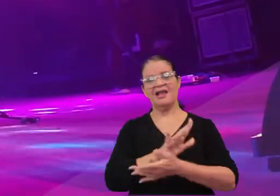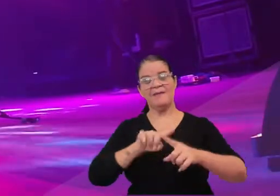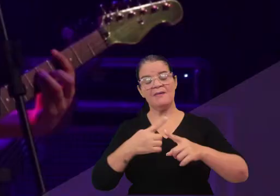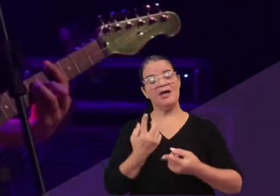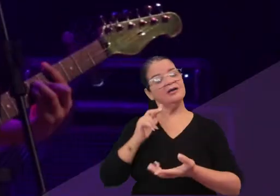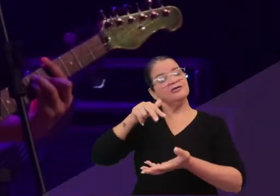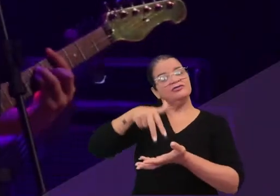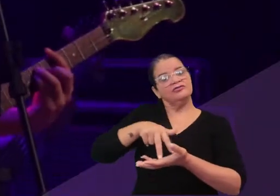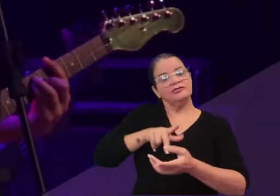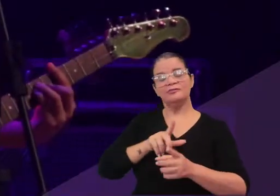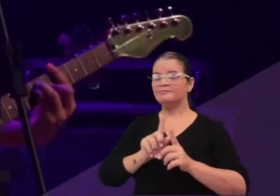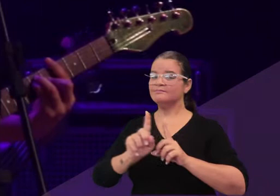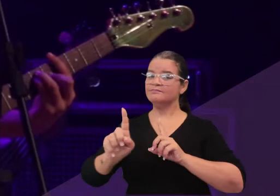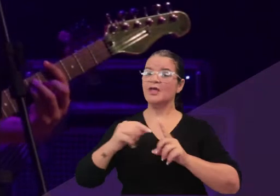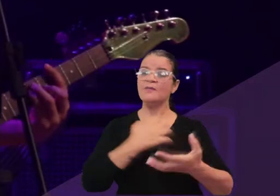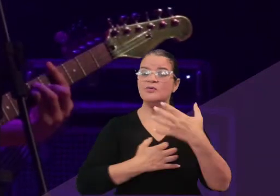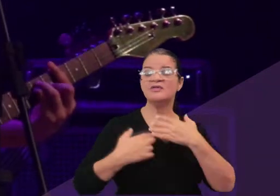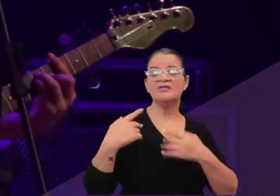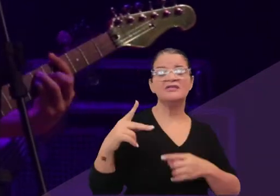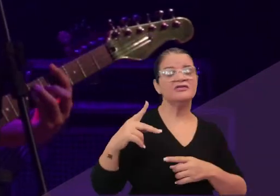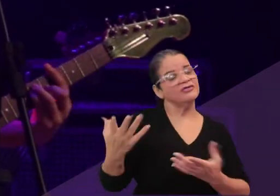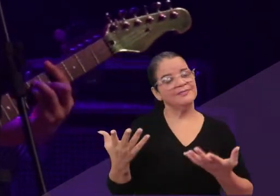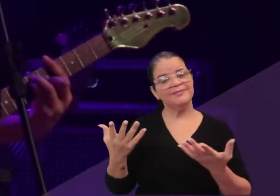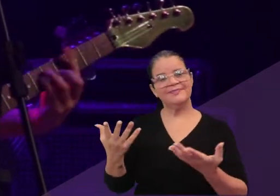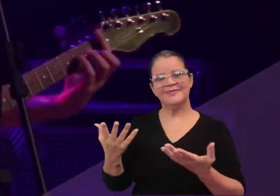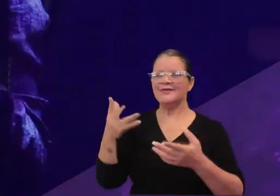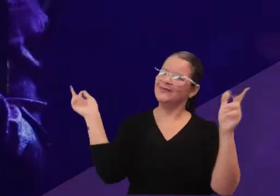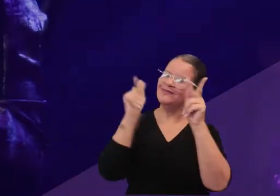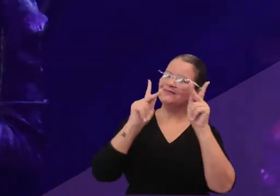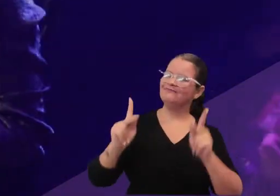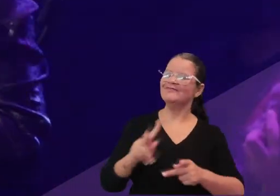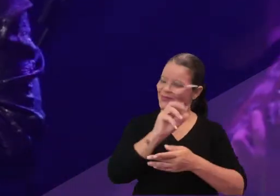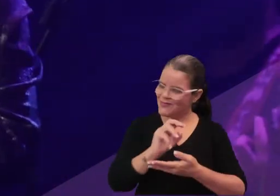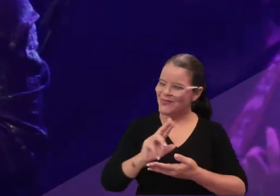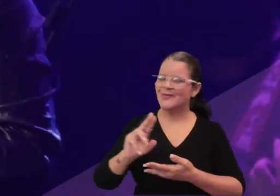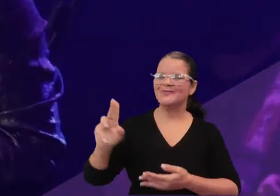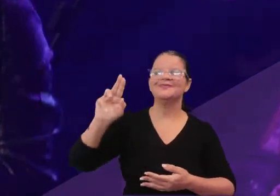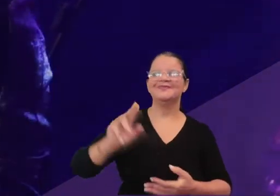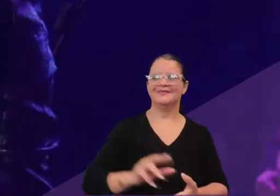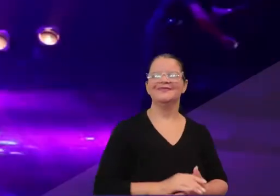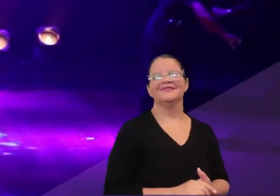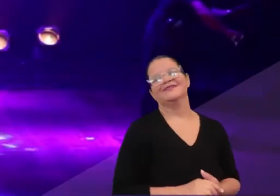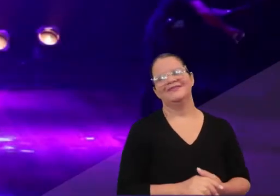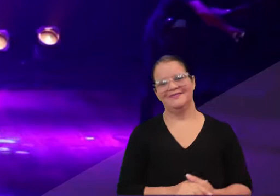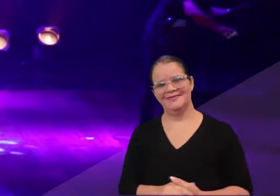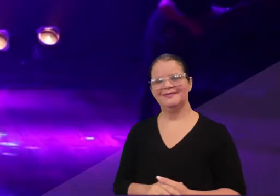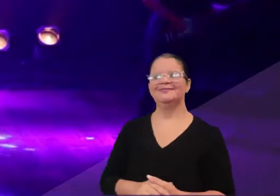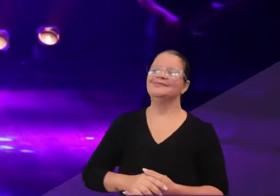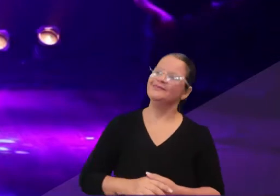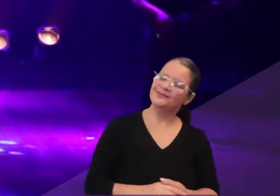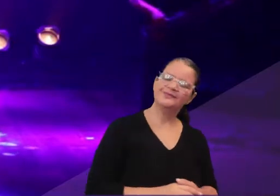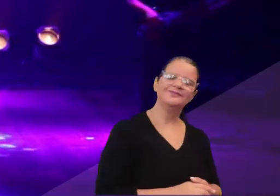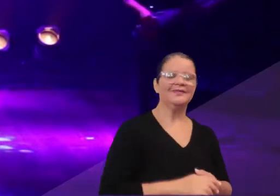me desfazendo sem olhar pra trás. Mas estou indo embora e pro seu desespero eu vou